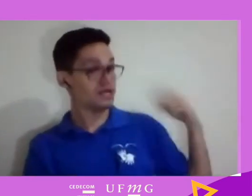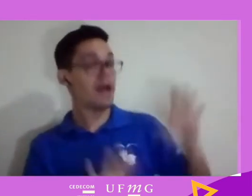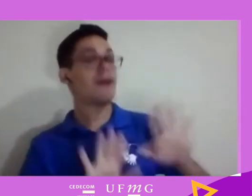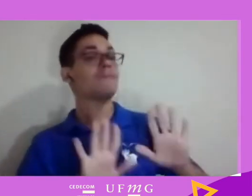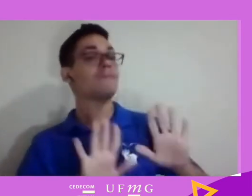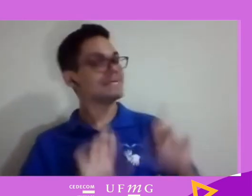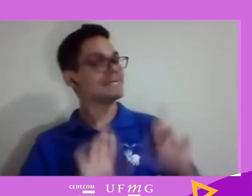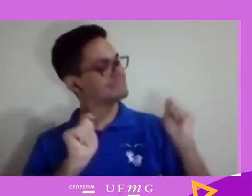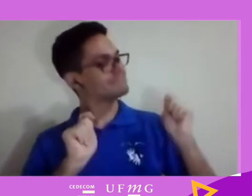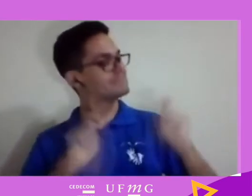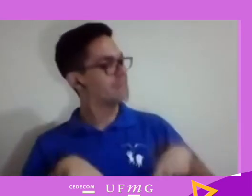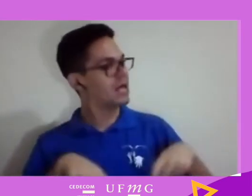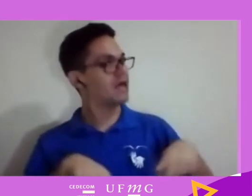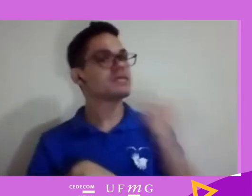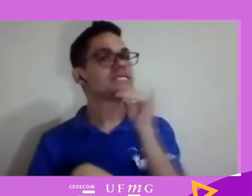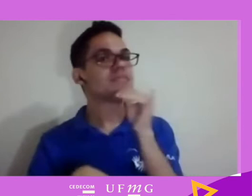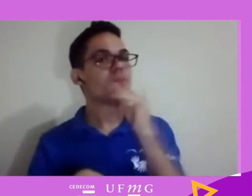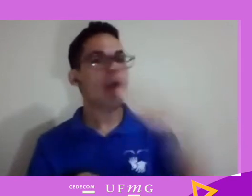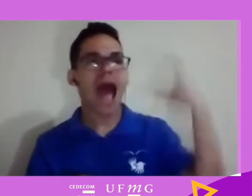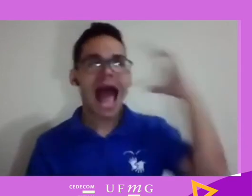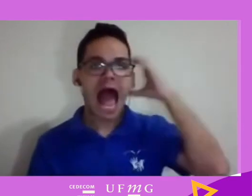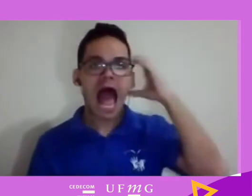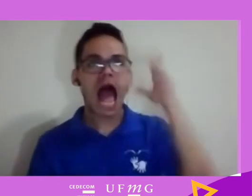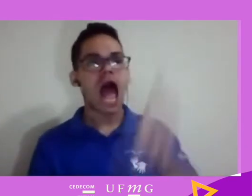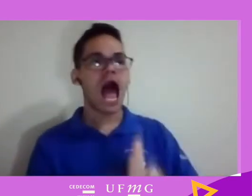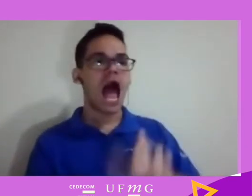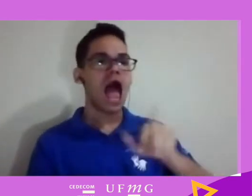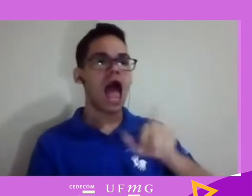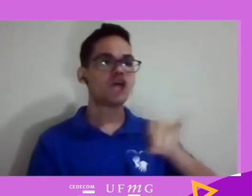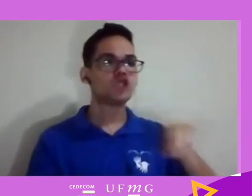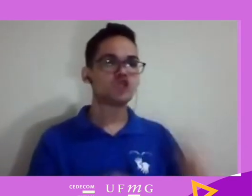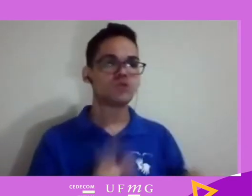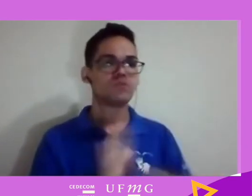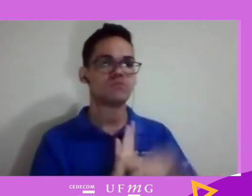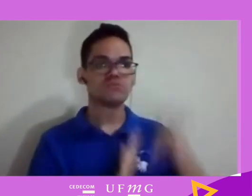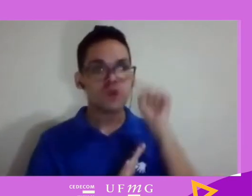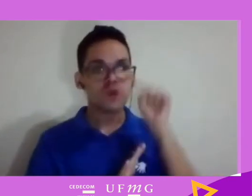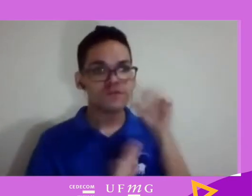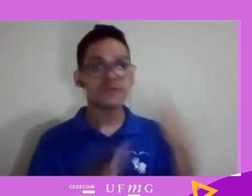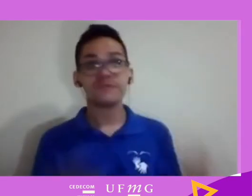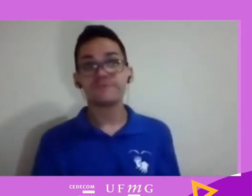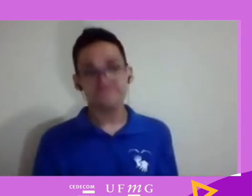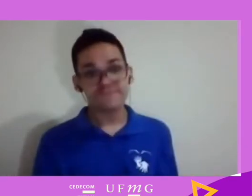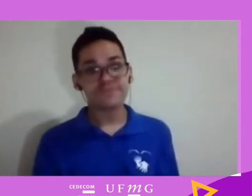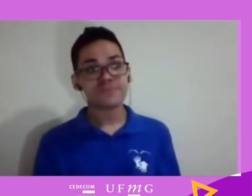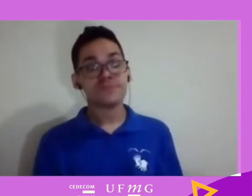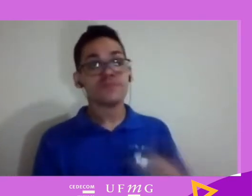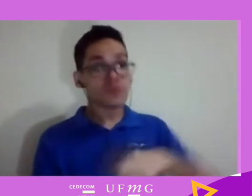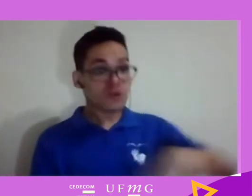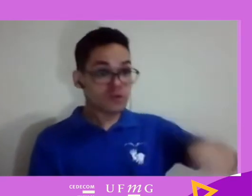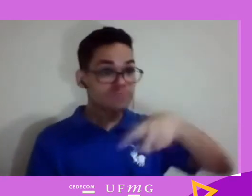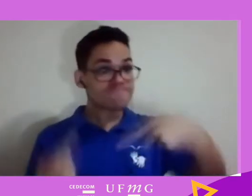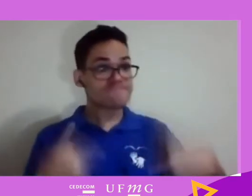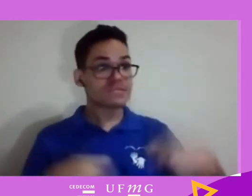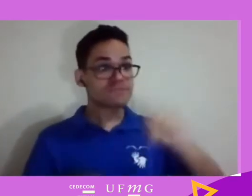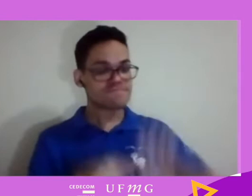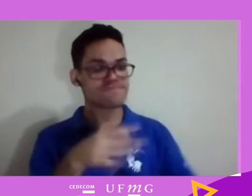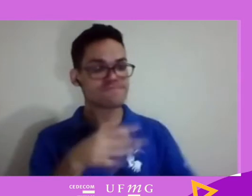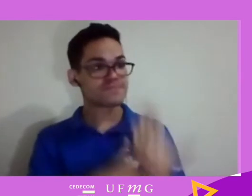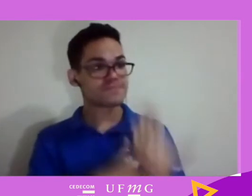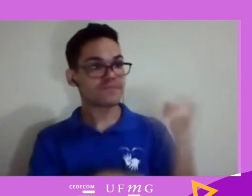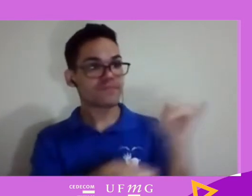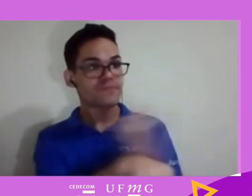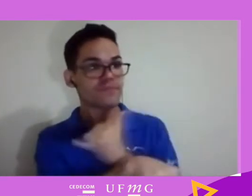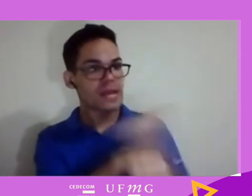que é super antiga, mas é super potente, que é o rádio. Né? Sim. Então, talvez a gente tenha que começar a